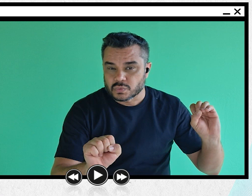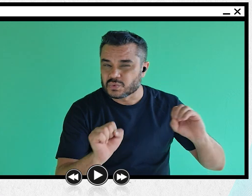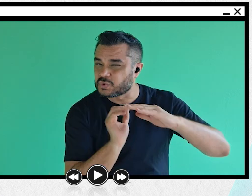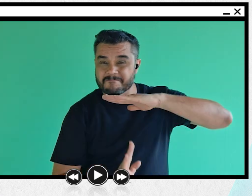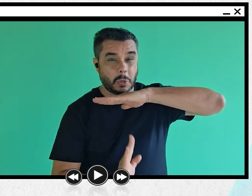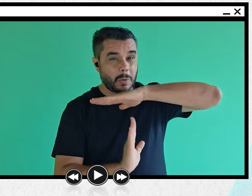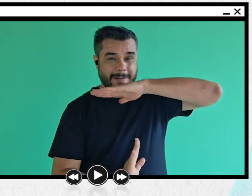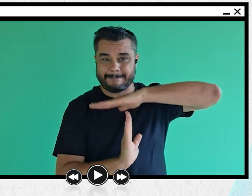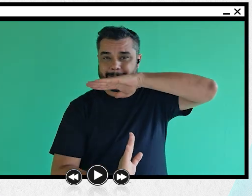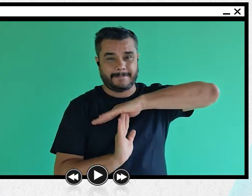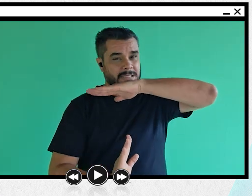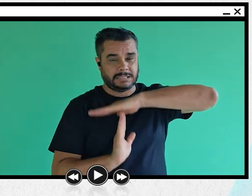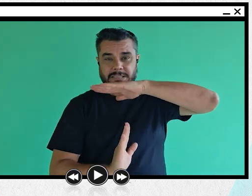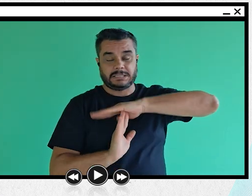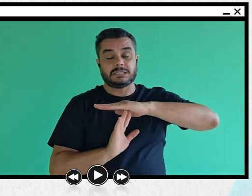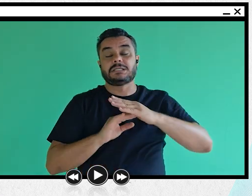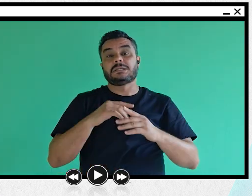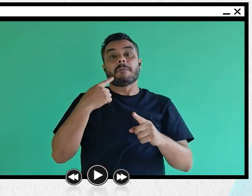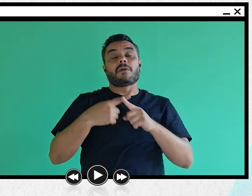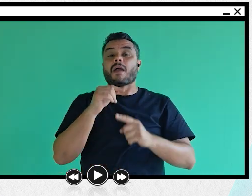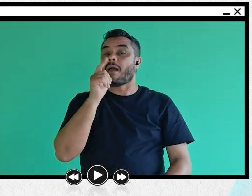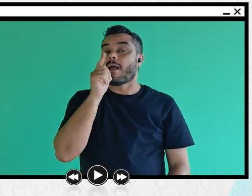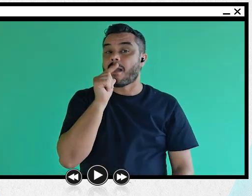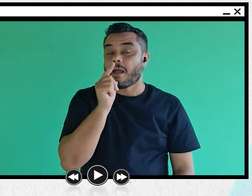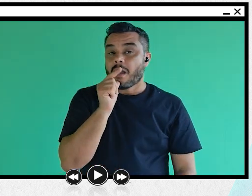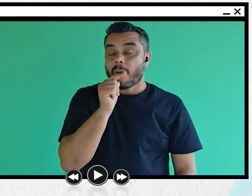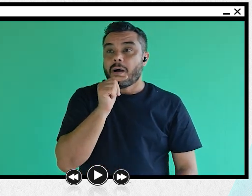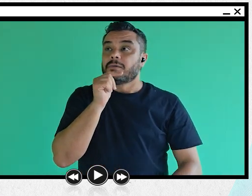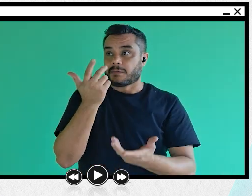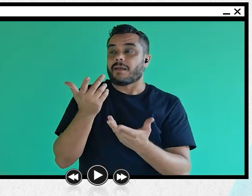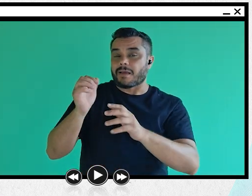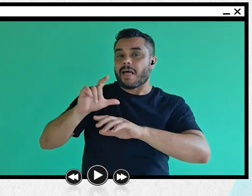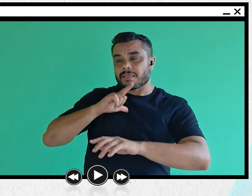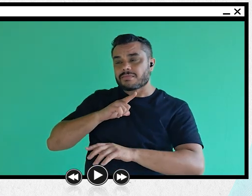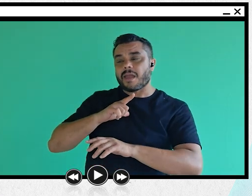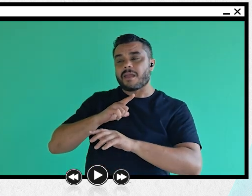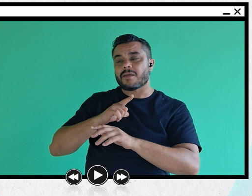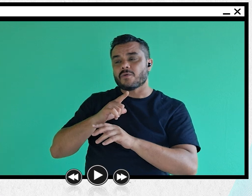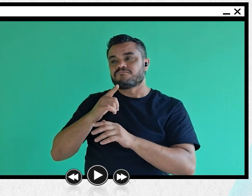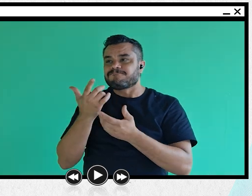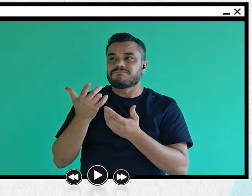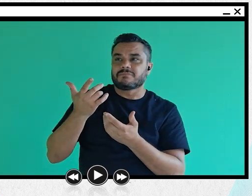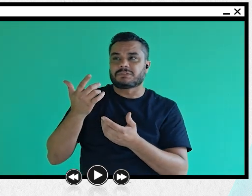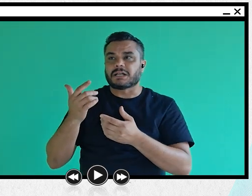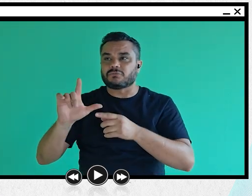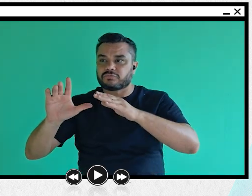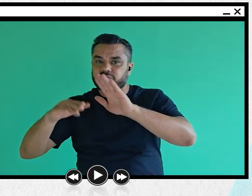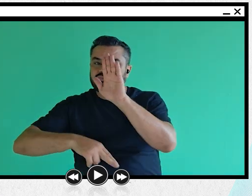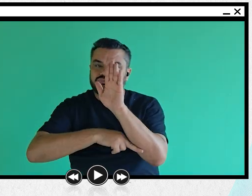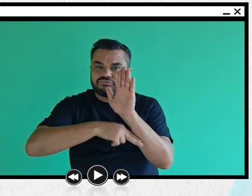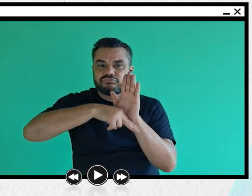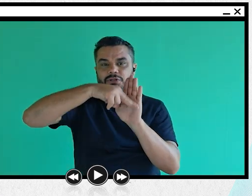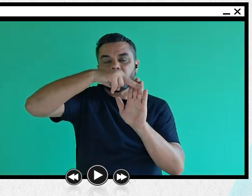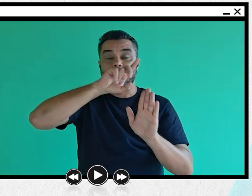o que é muito interessante, porque também você equaliza isso, é uma água que, claro, ela tem uma certa turbidez, mas